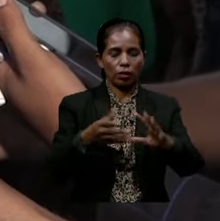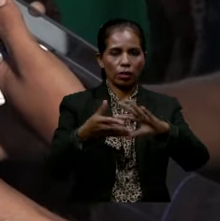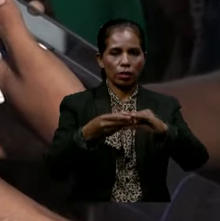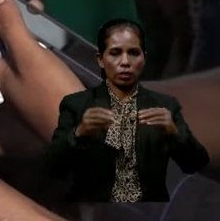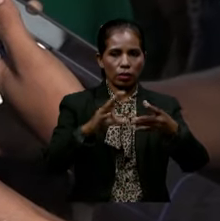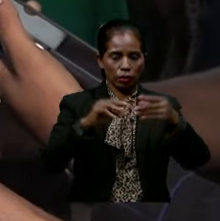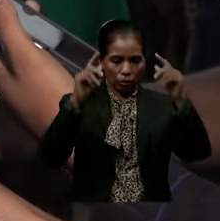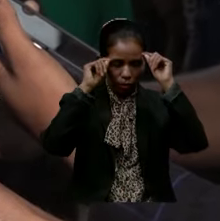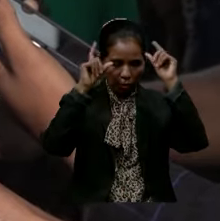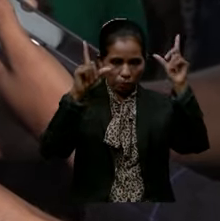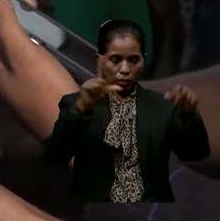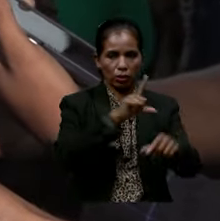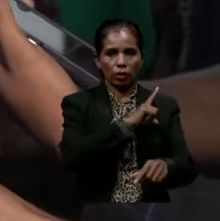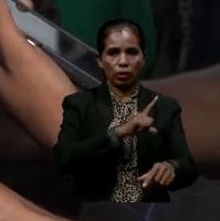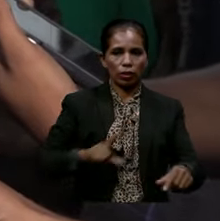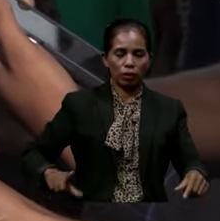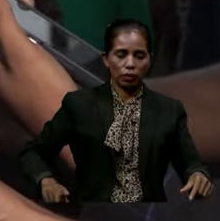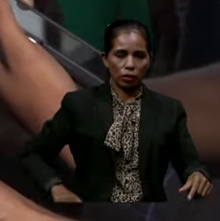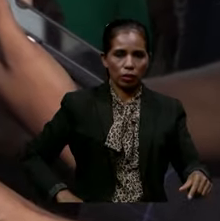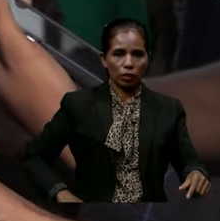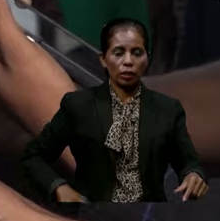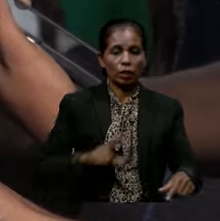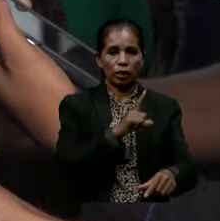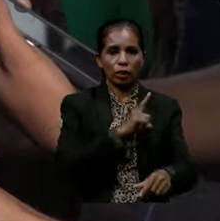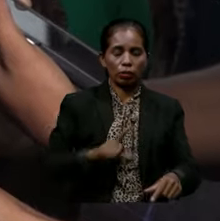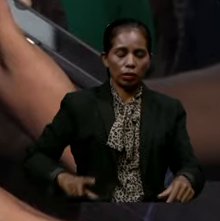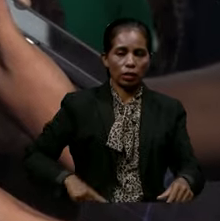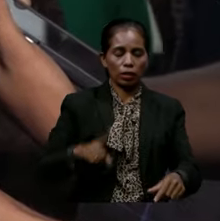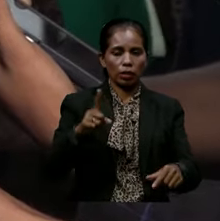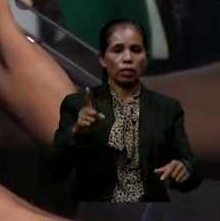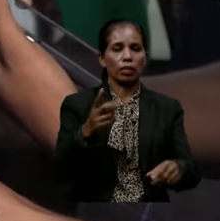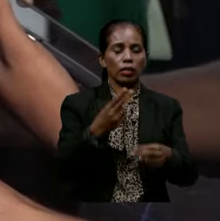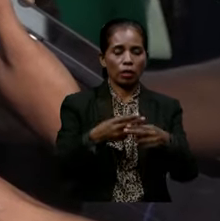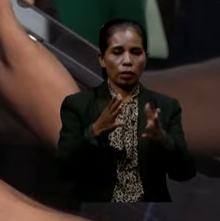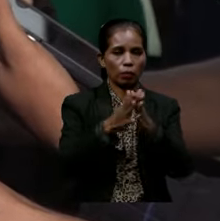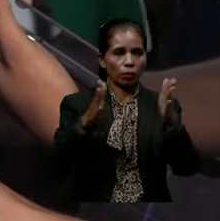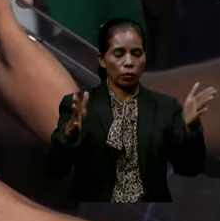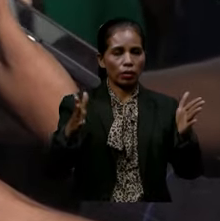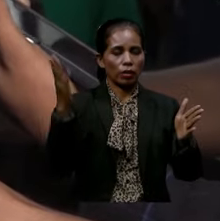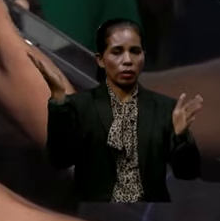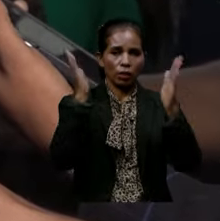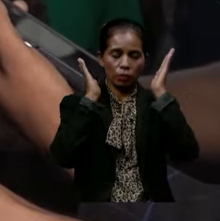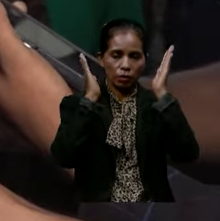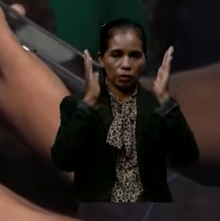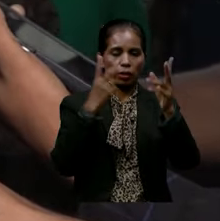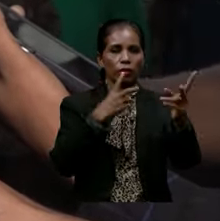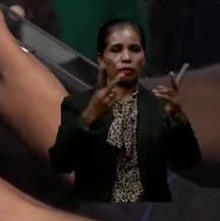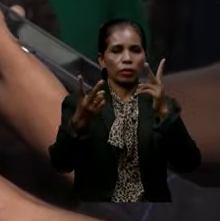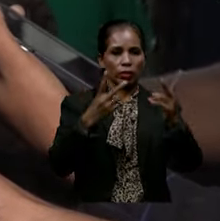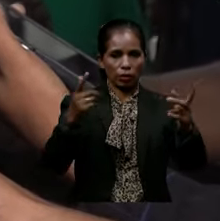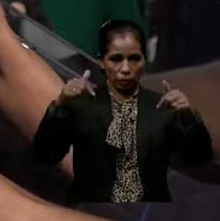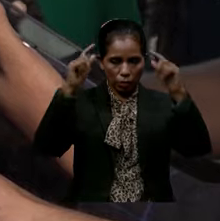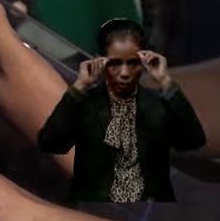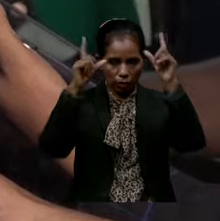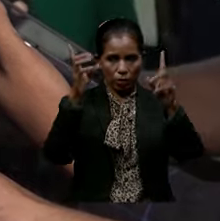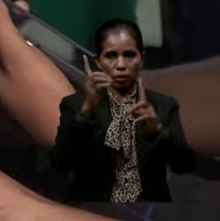Timor-Nia, e Liurai Ida, Liurai famoso, Liurai Narambote Tebes, a tomar visita a Timor-Leste, e